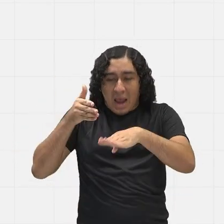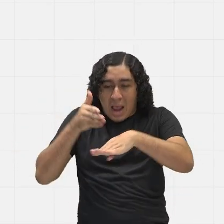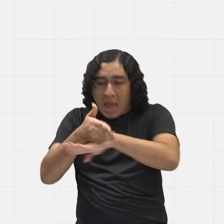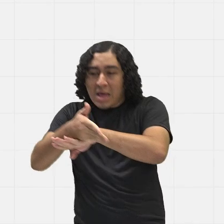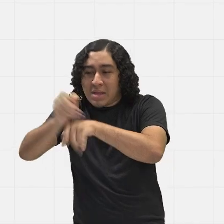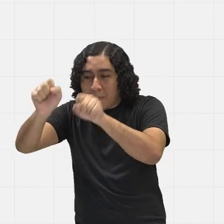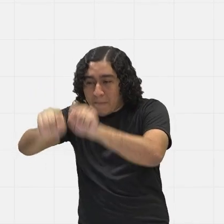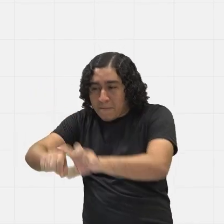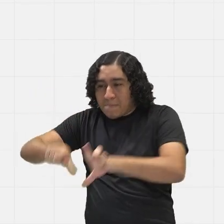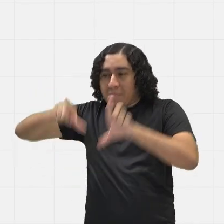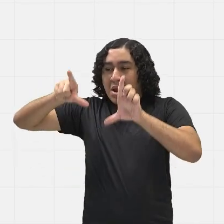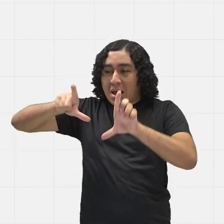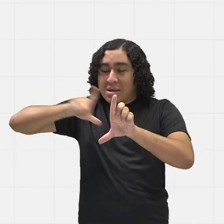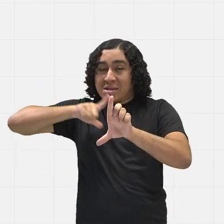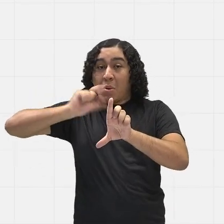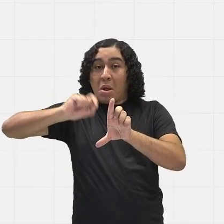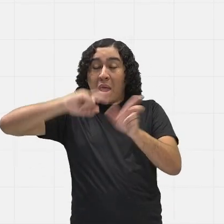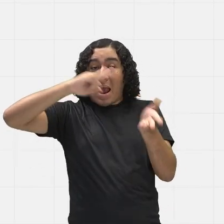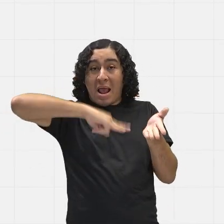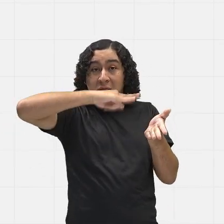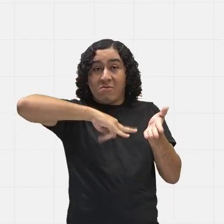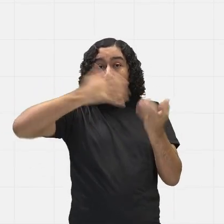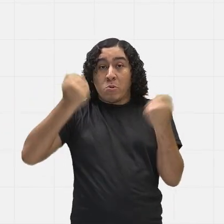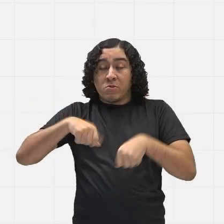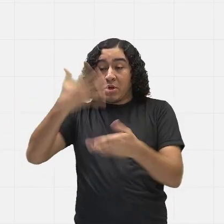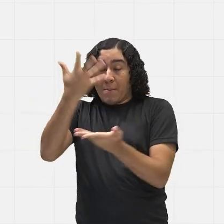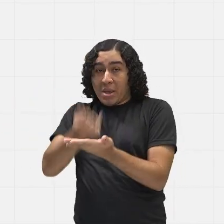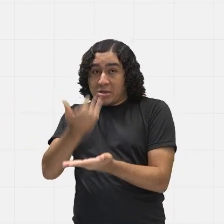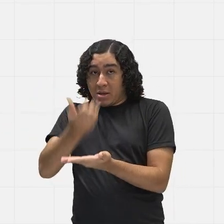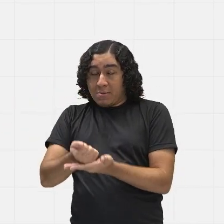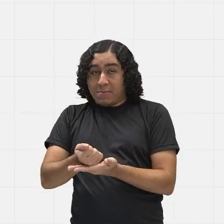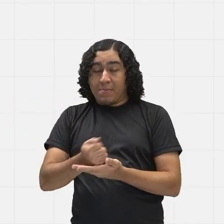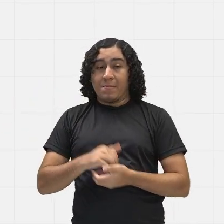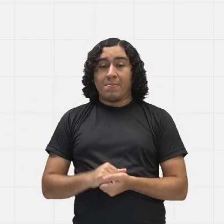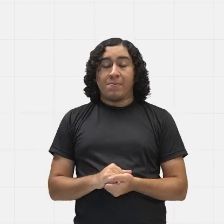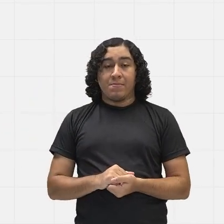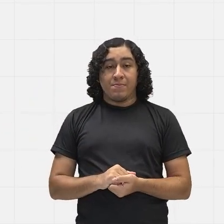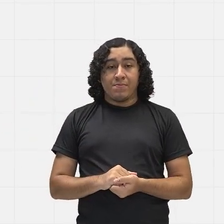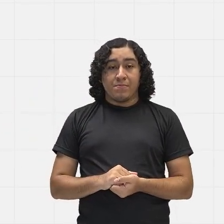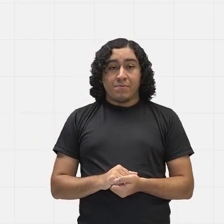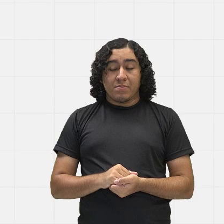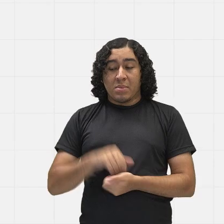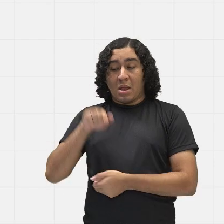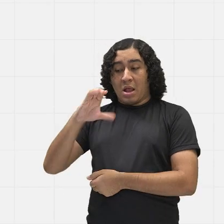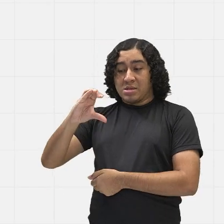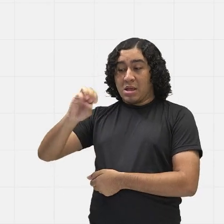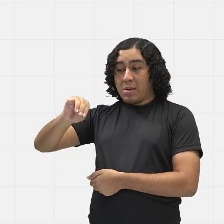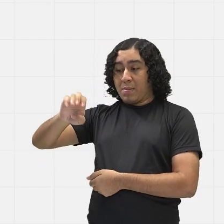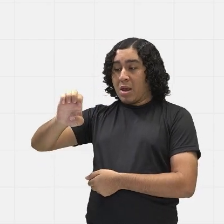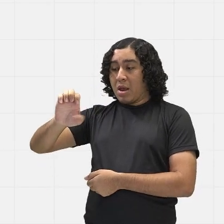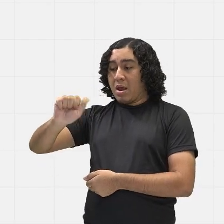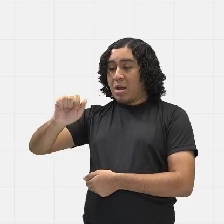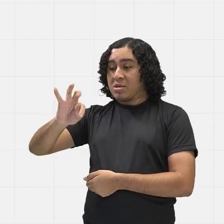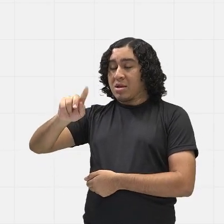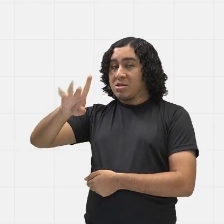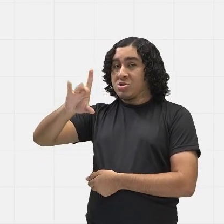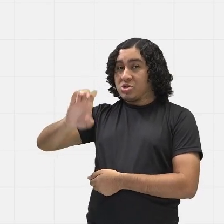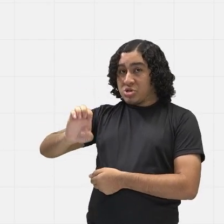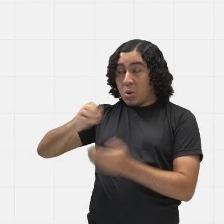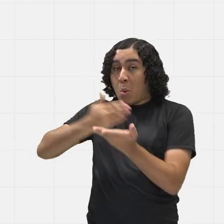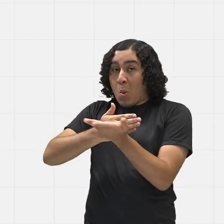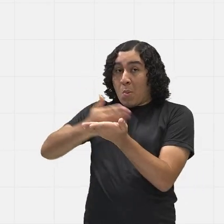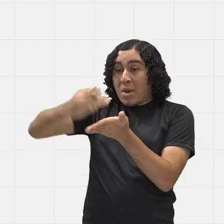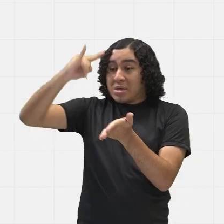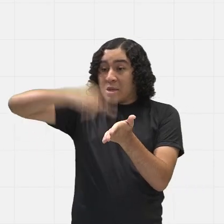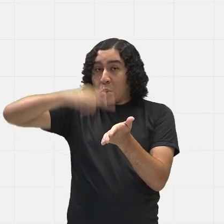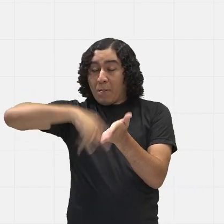o envio desse material, tá bom? O CME Atende, ele inicia o envio do material meia hora antes do início